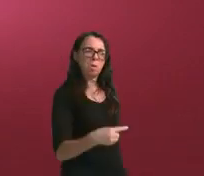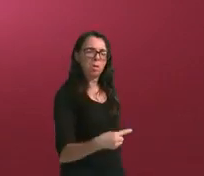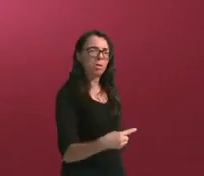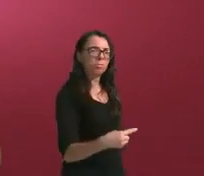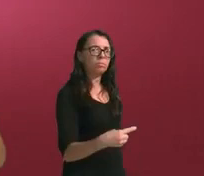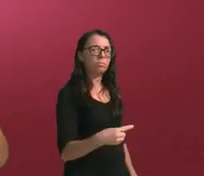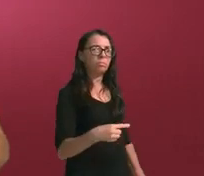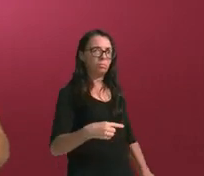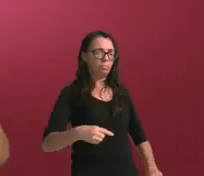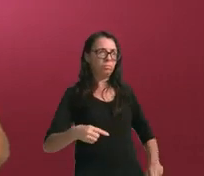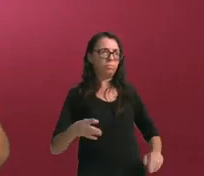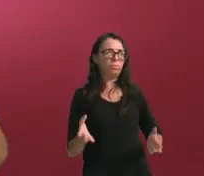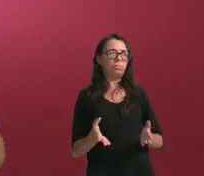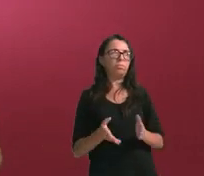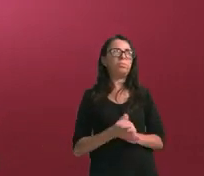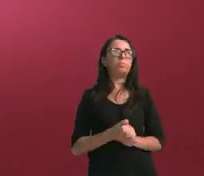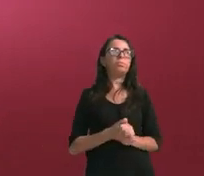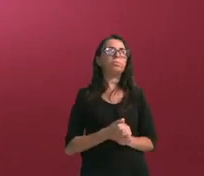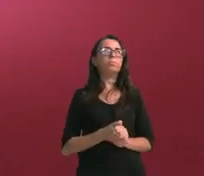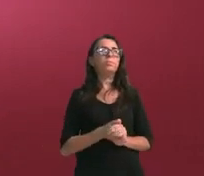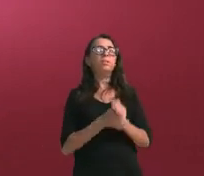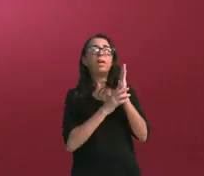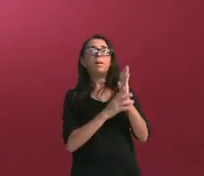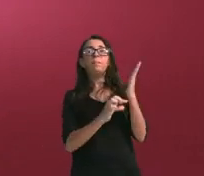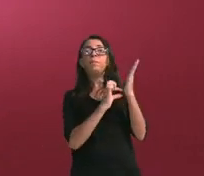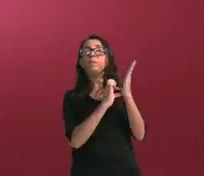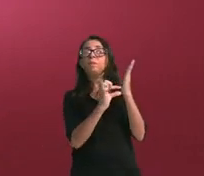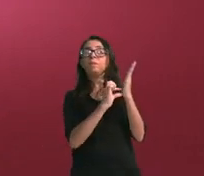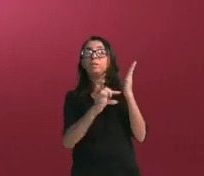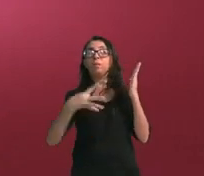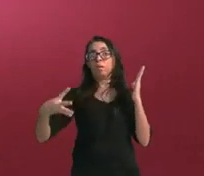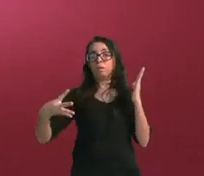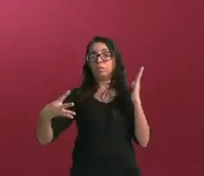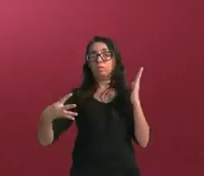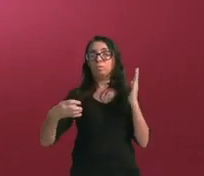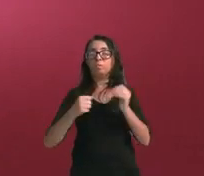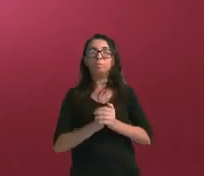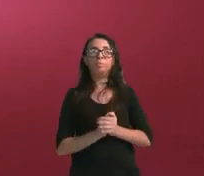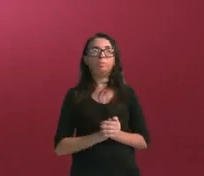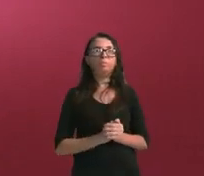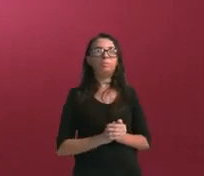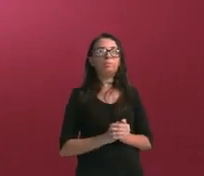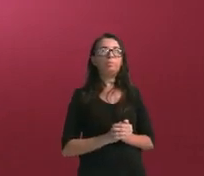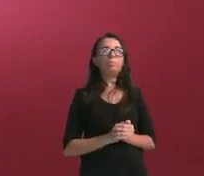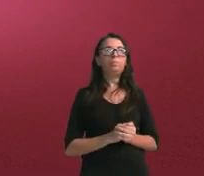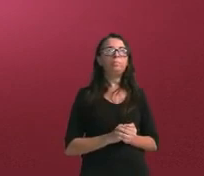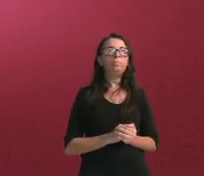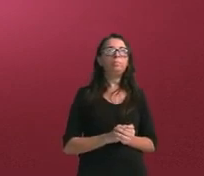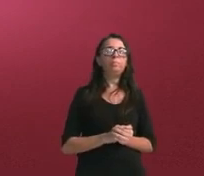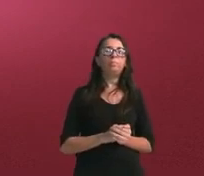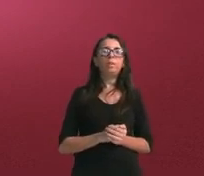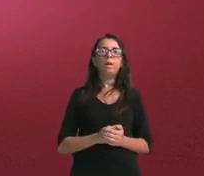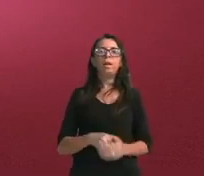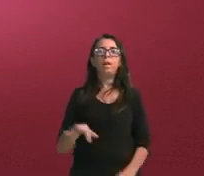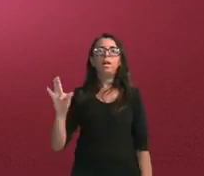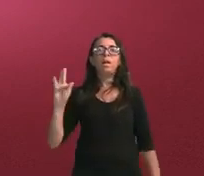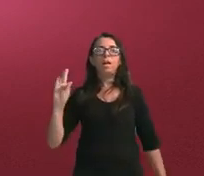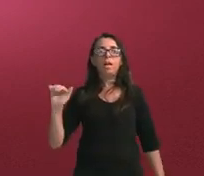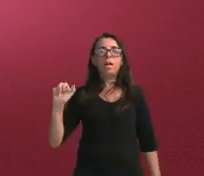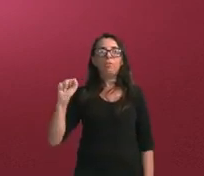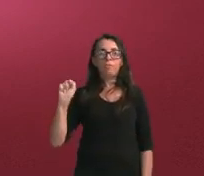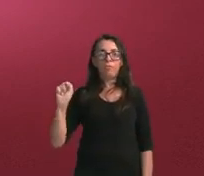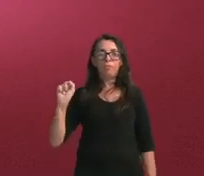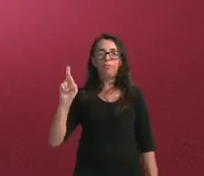então. Faraó não vos ouvirá. Olha Deus falando, ó. Faraó não